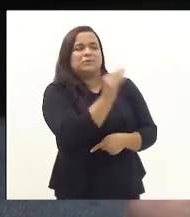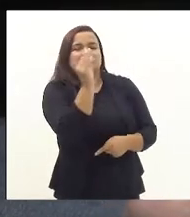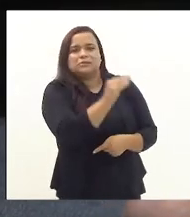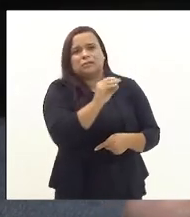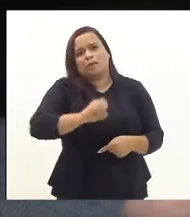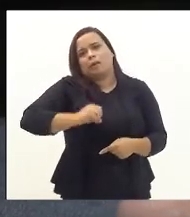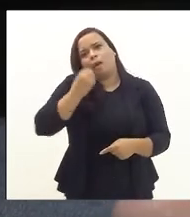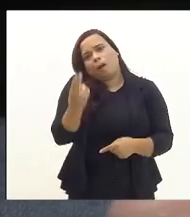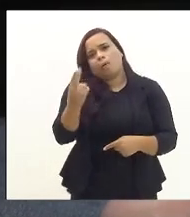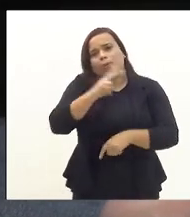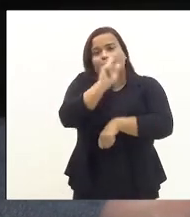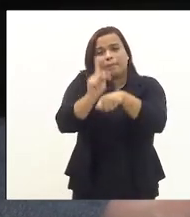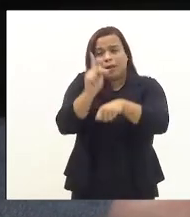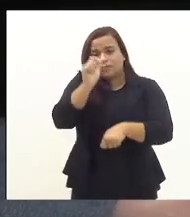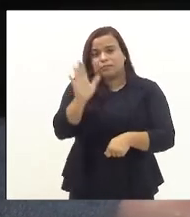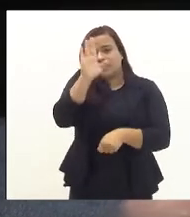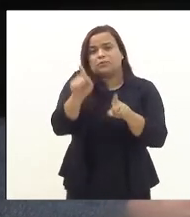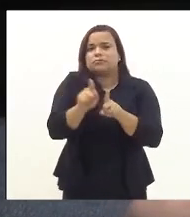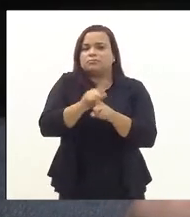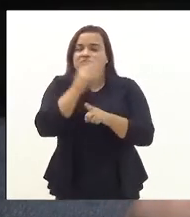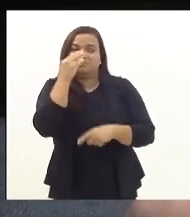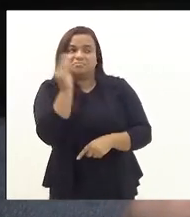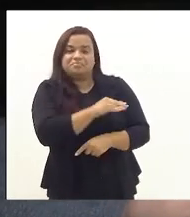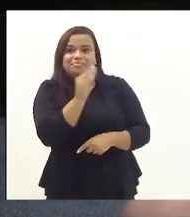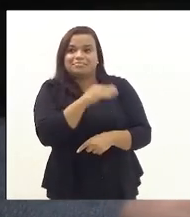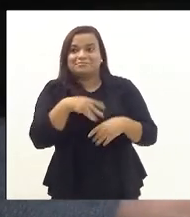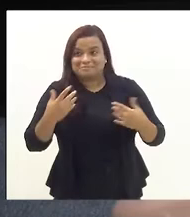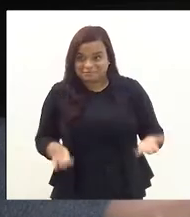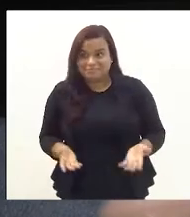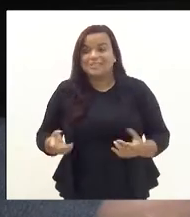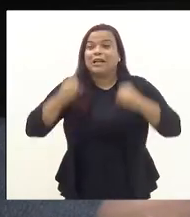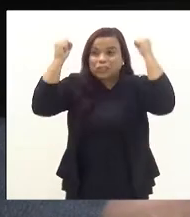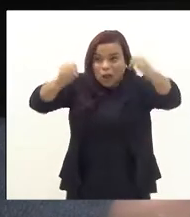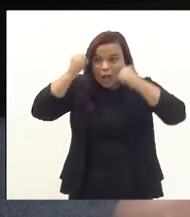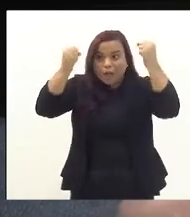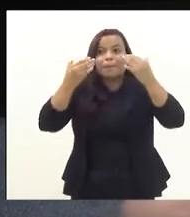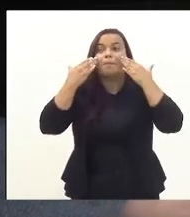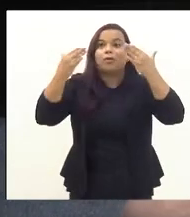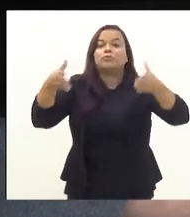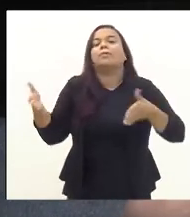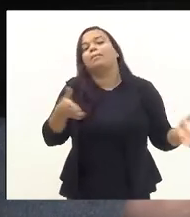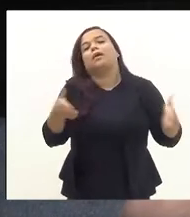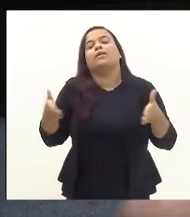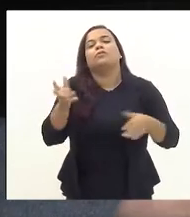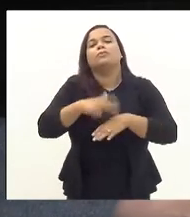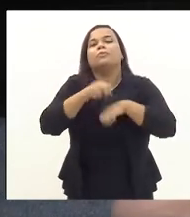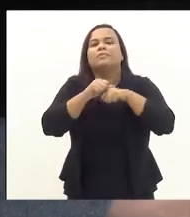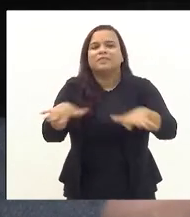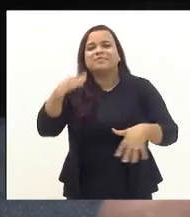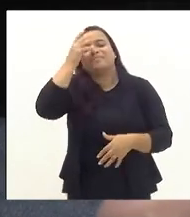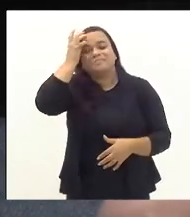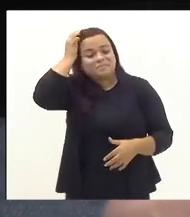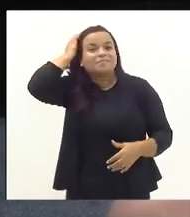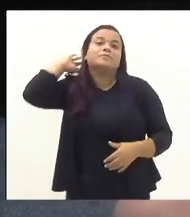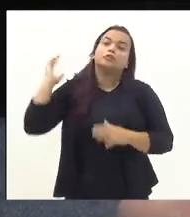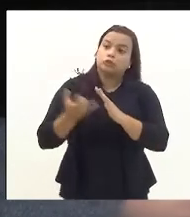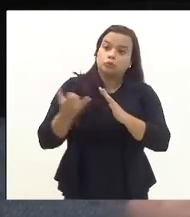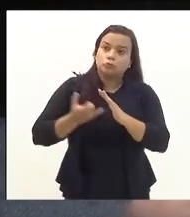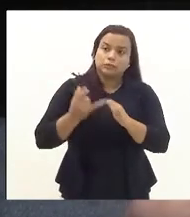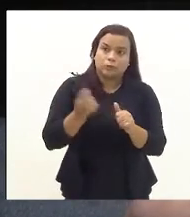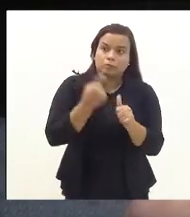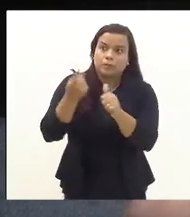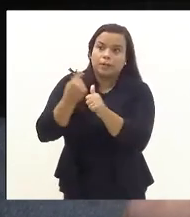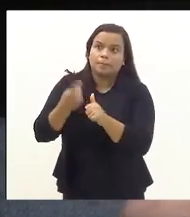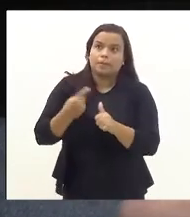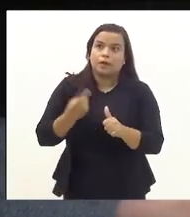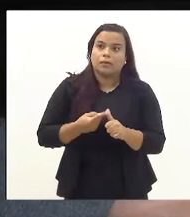pelo nosso próprio país. E as torcidas mostraram isso durante essa pandemia. São as primeiras instituições a estender a